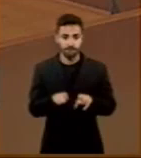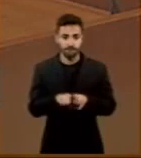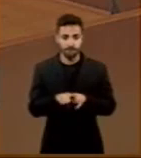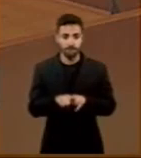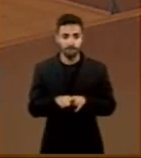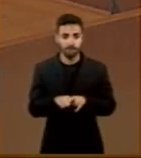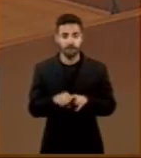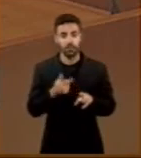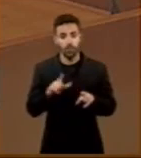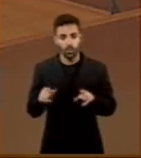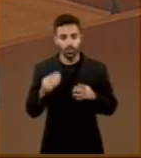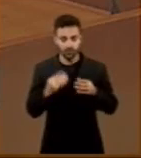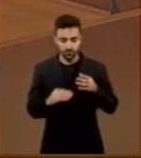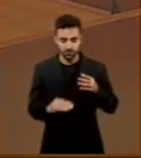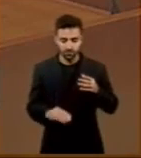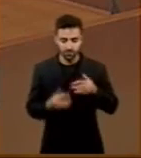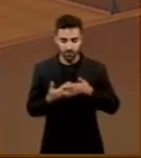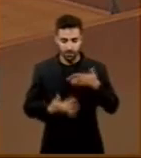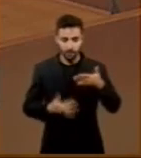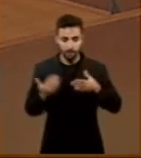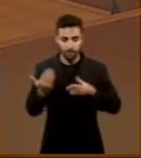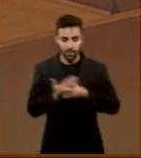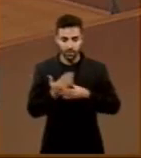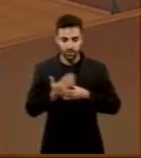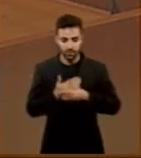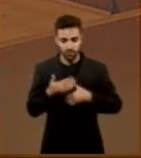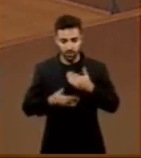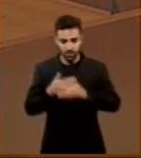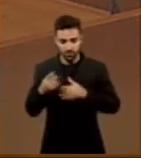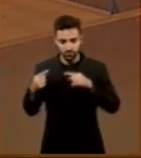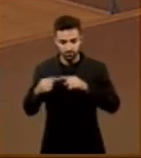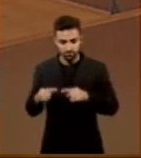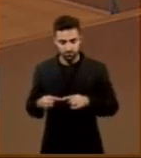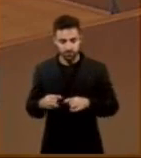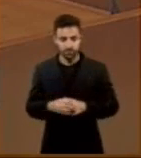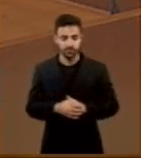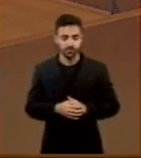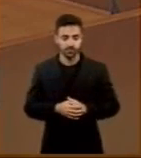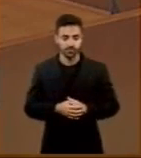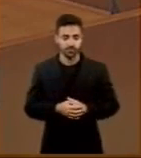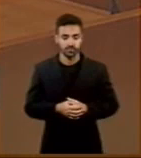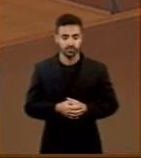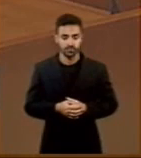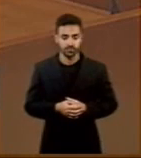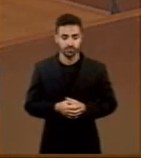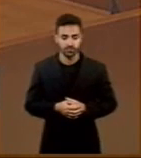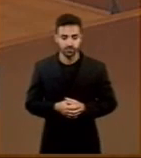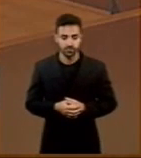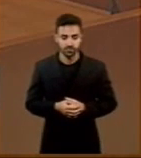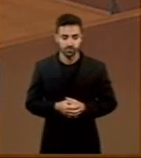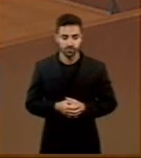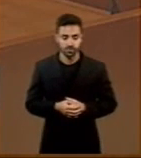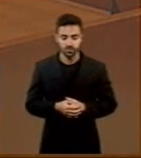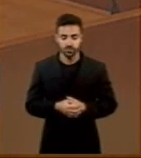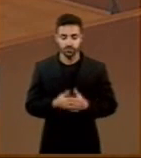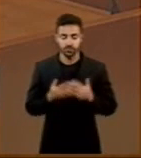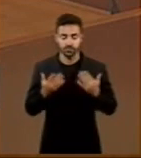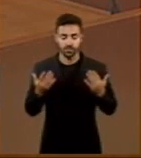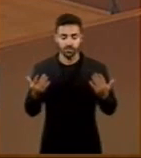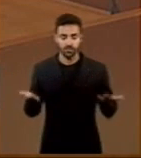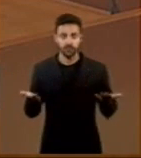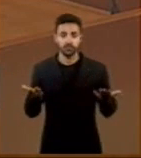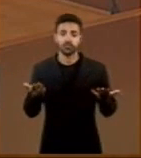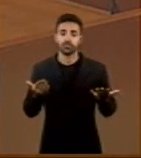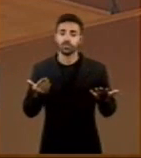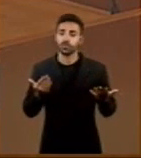dispositivos processuais pertinentes. Então, a parte pretende que Vossa Excelência